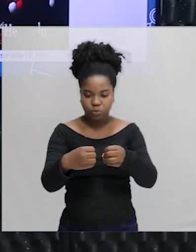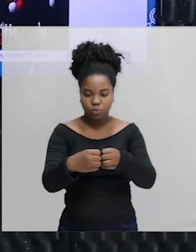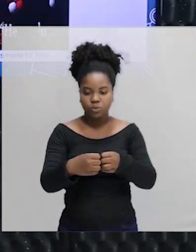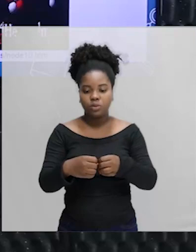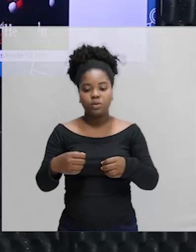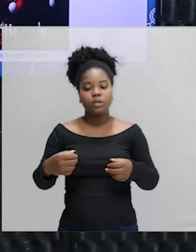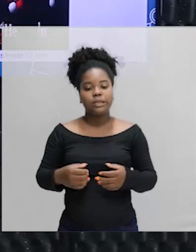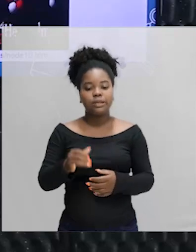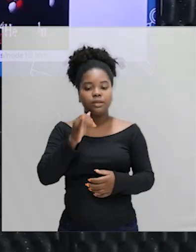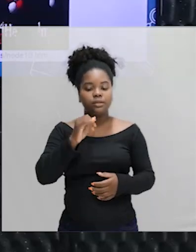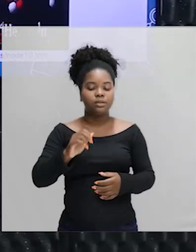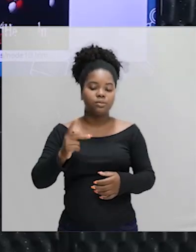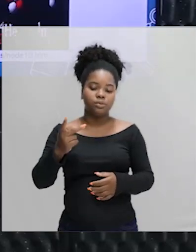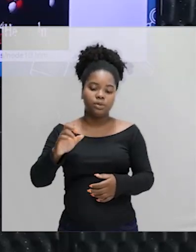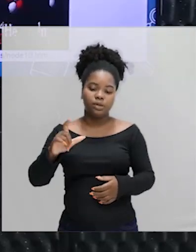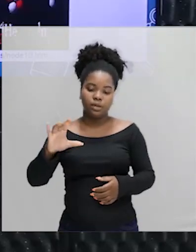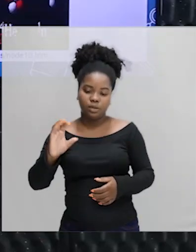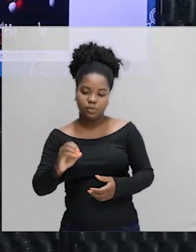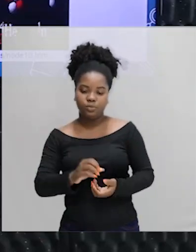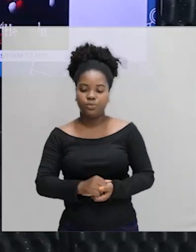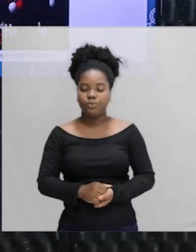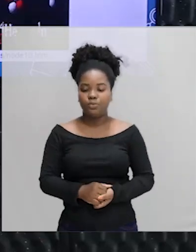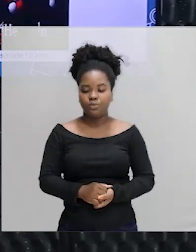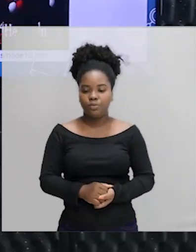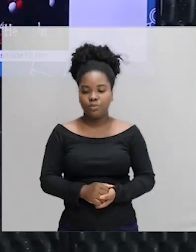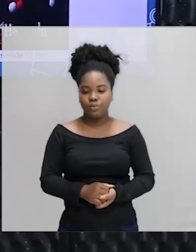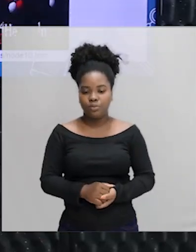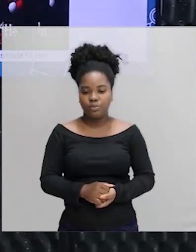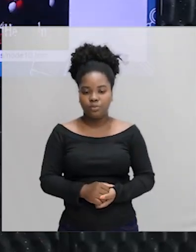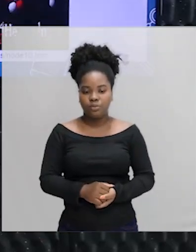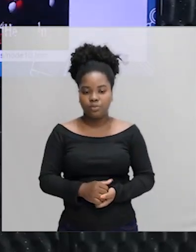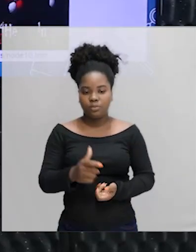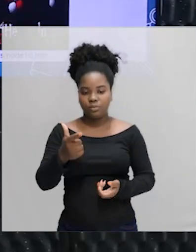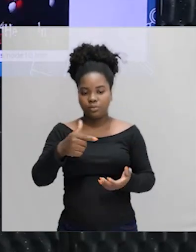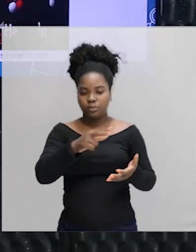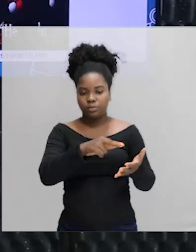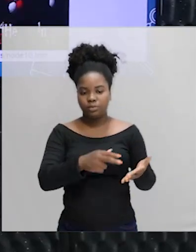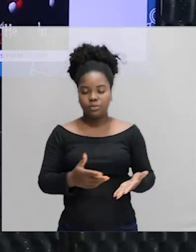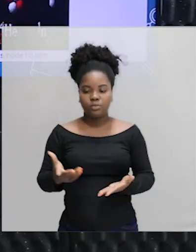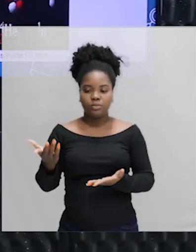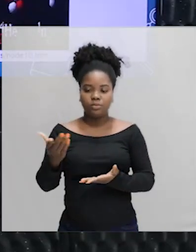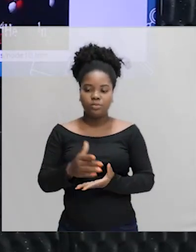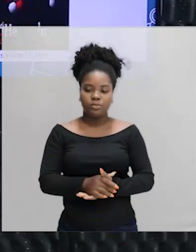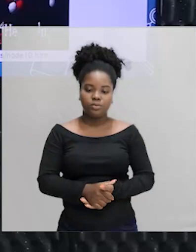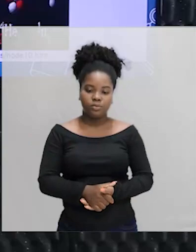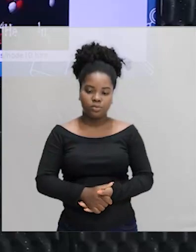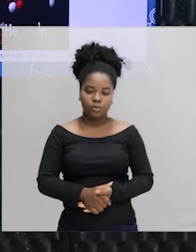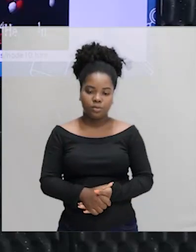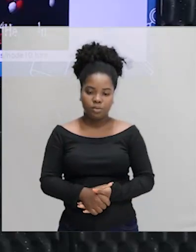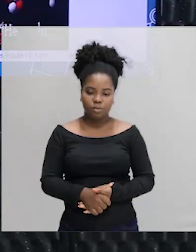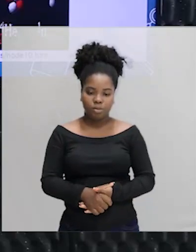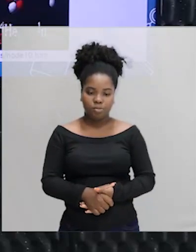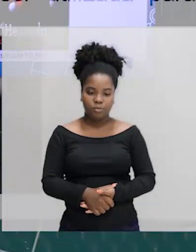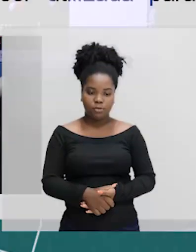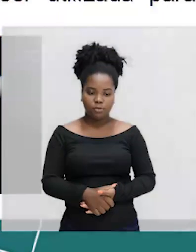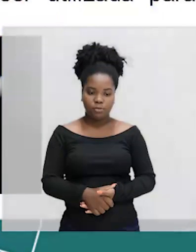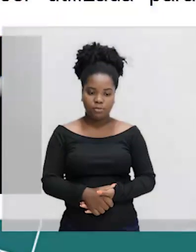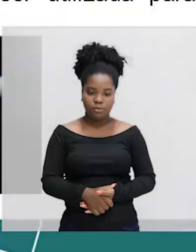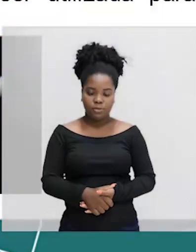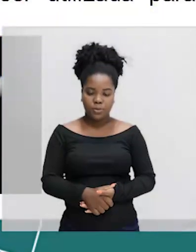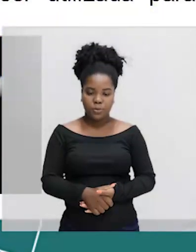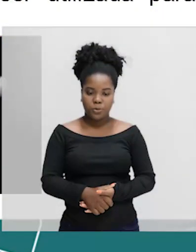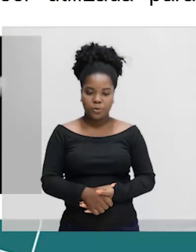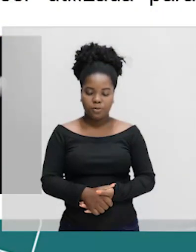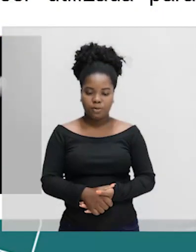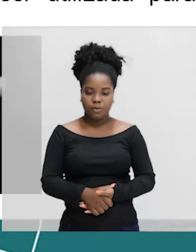nós do hidrogênio que nós estávamos falando, desculpa, se combinam para formar um único núcleo, ok? No caso